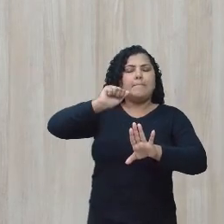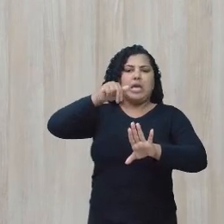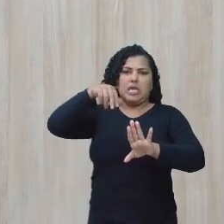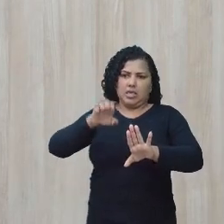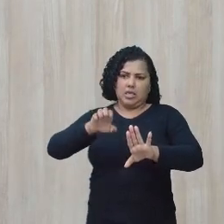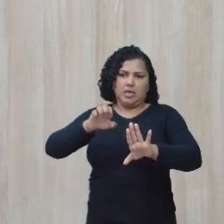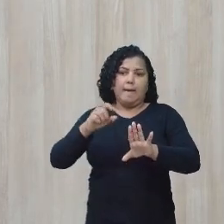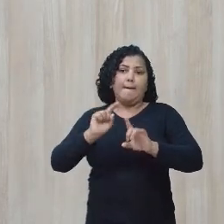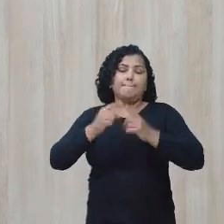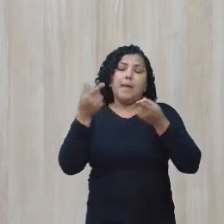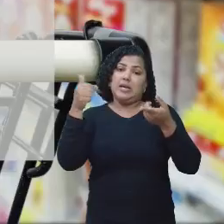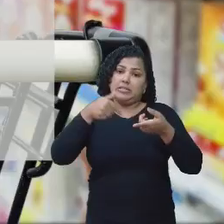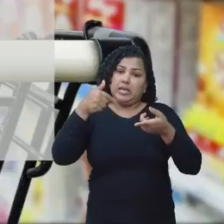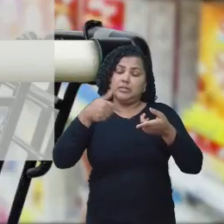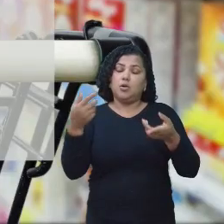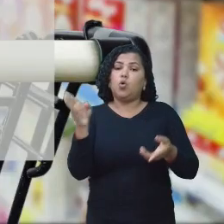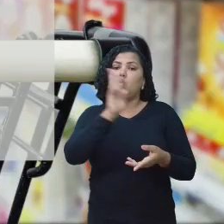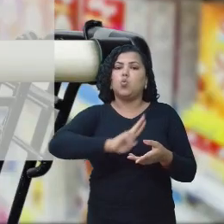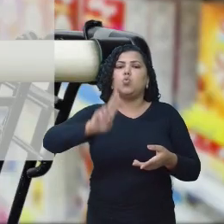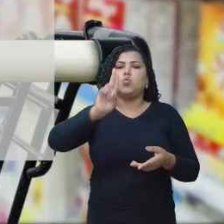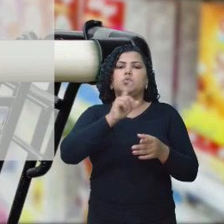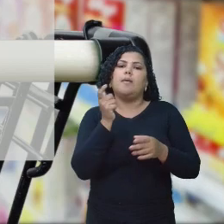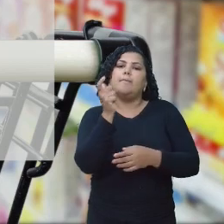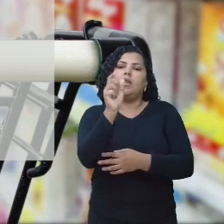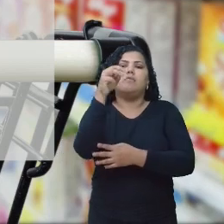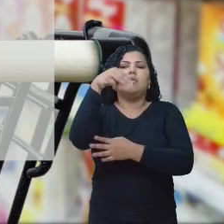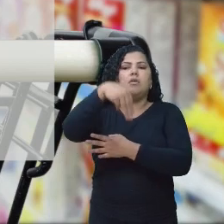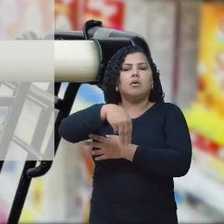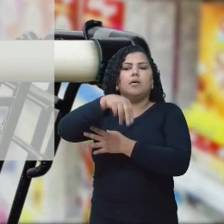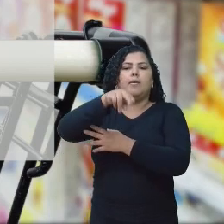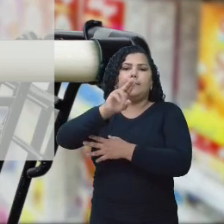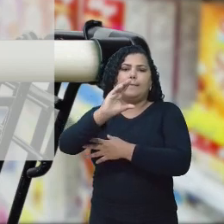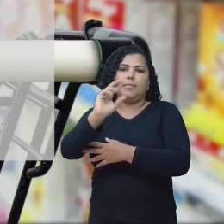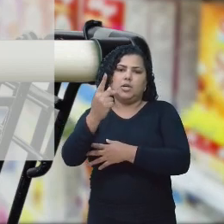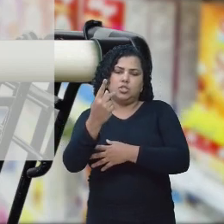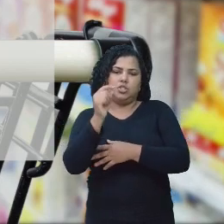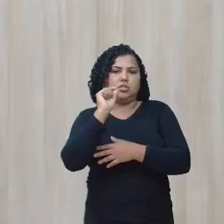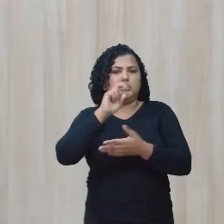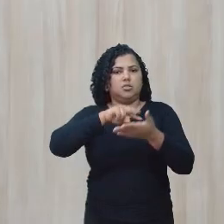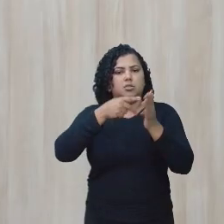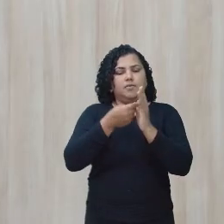no incontável, você vai usar a palavra much, que é muito ou muita.